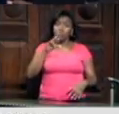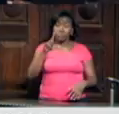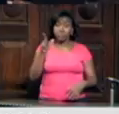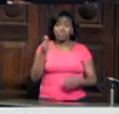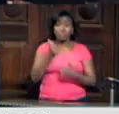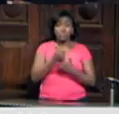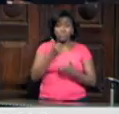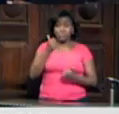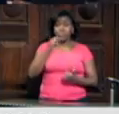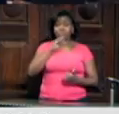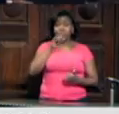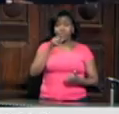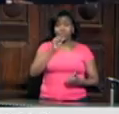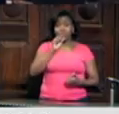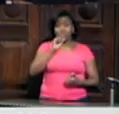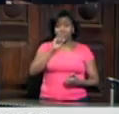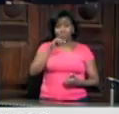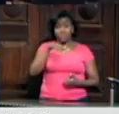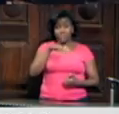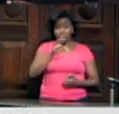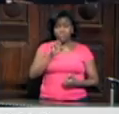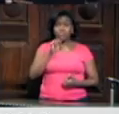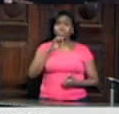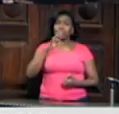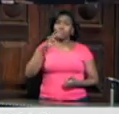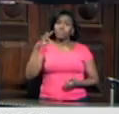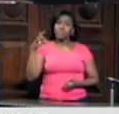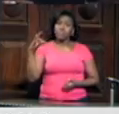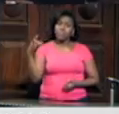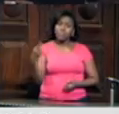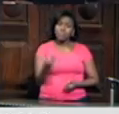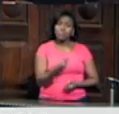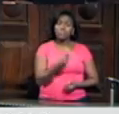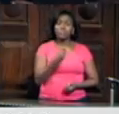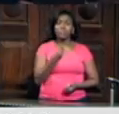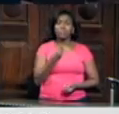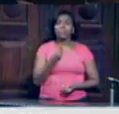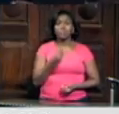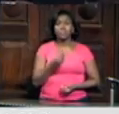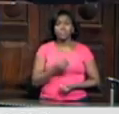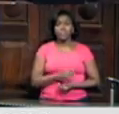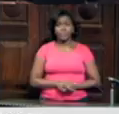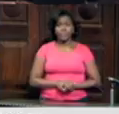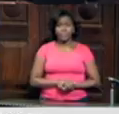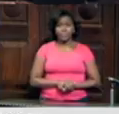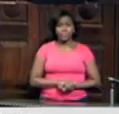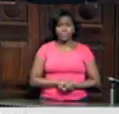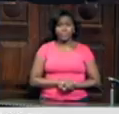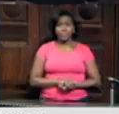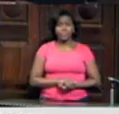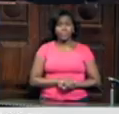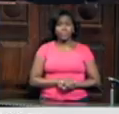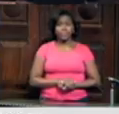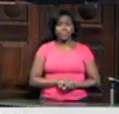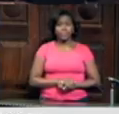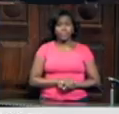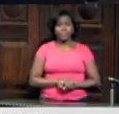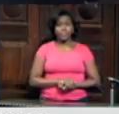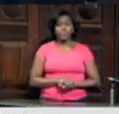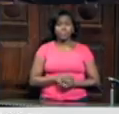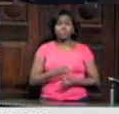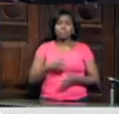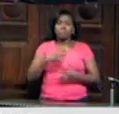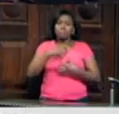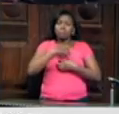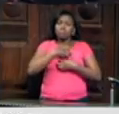embaixador Jaime Leitão. A todos os citados, o mais comovido agradecimento